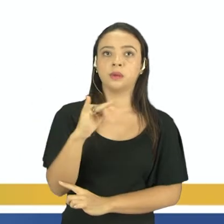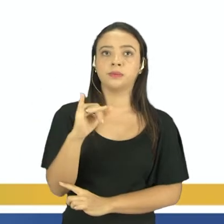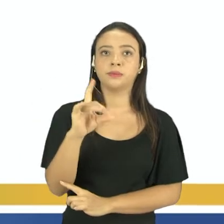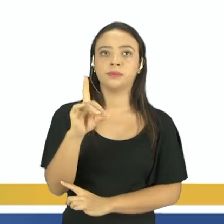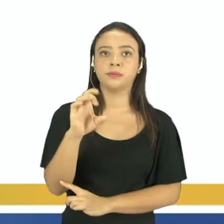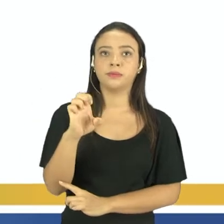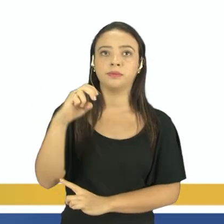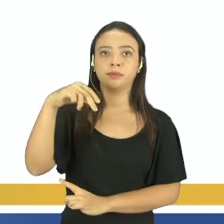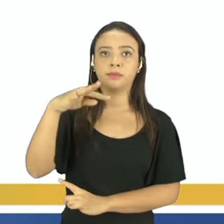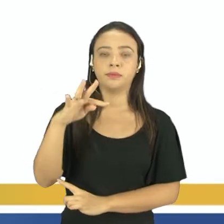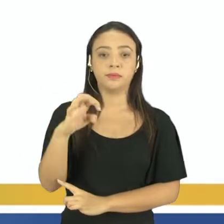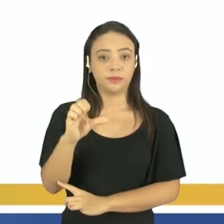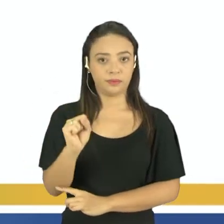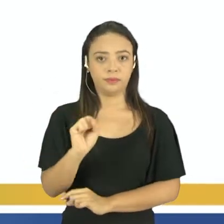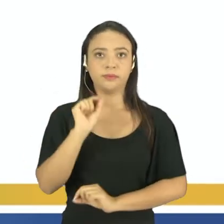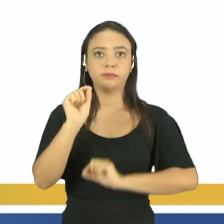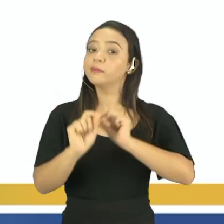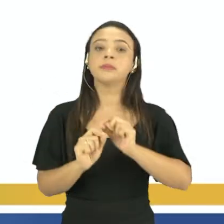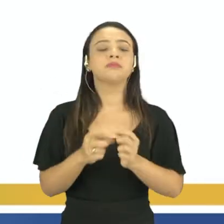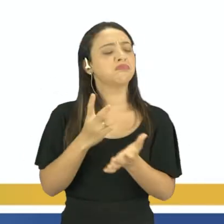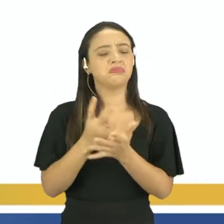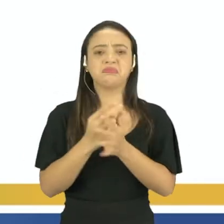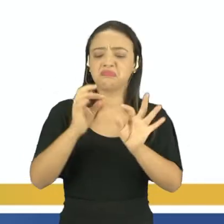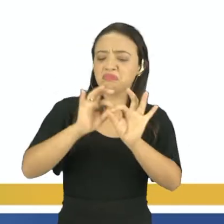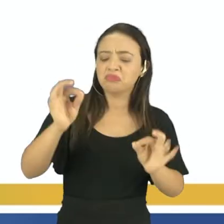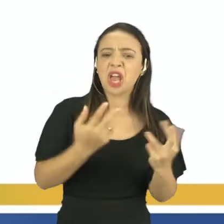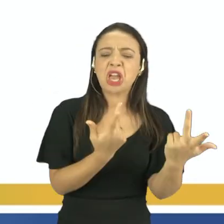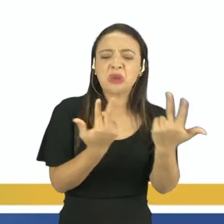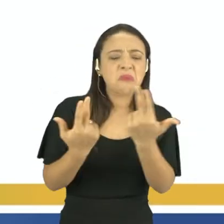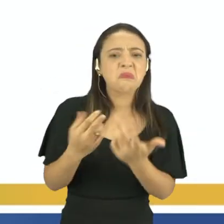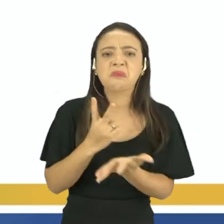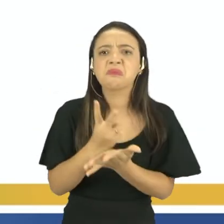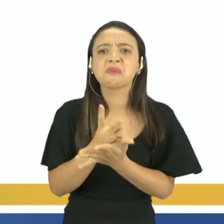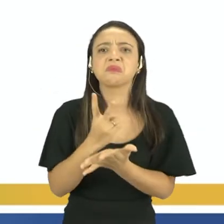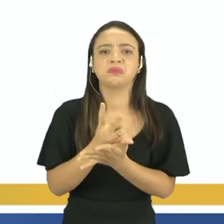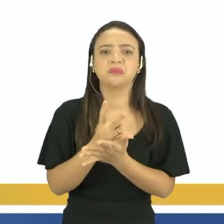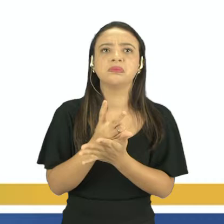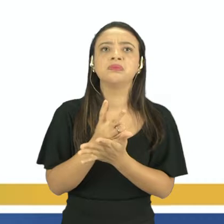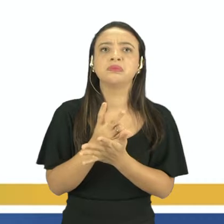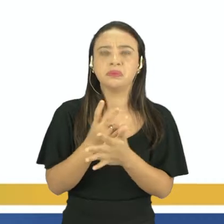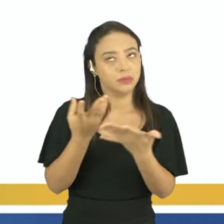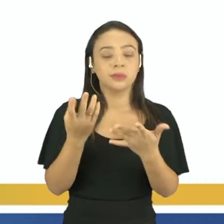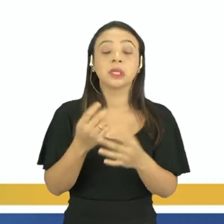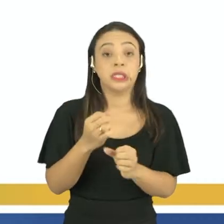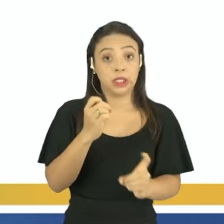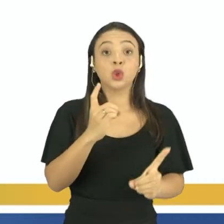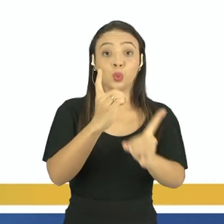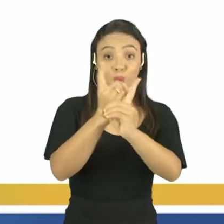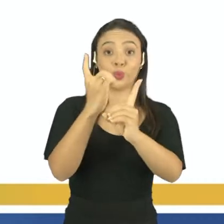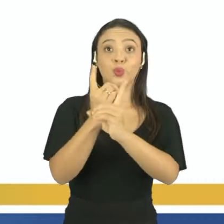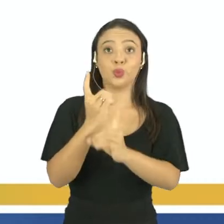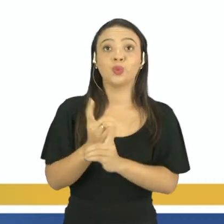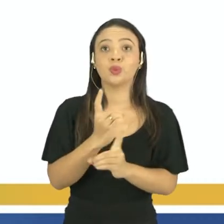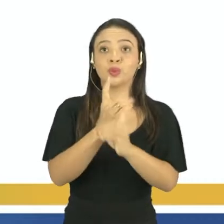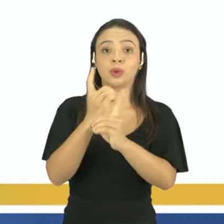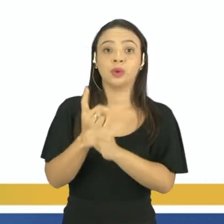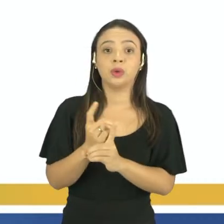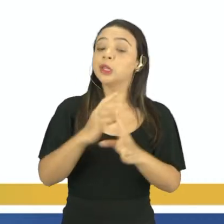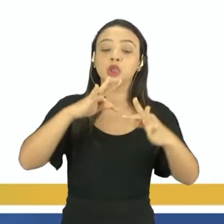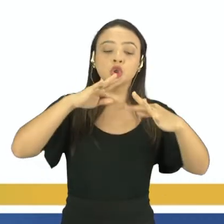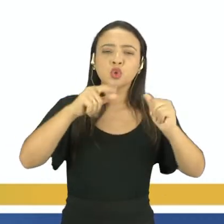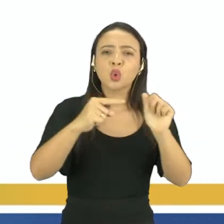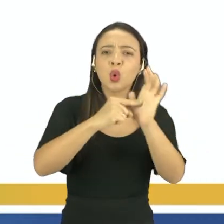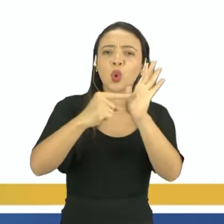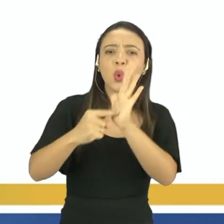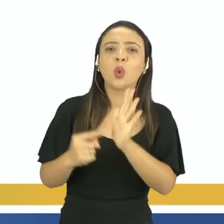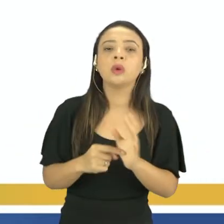coincidentes? São aquelas que são iguais mesmo em todos os pontos. Quando elas se tocam, né, em todos os pontos